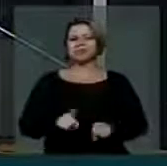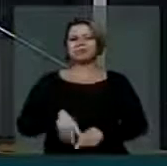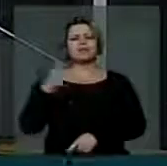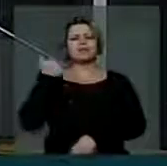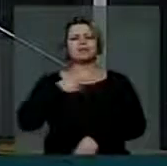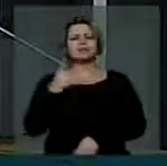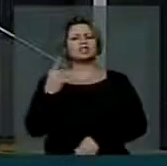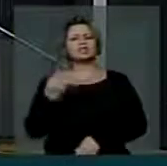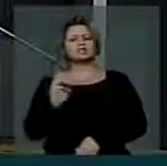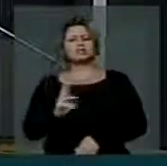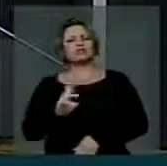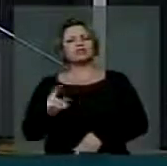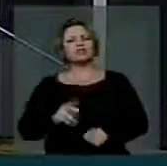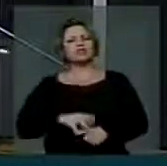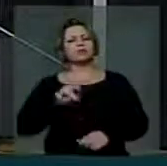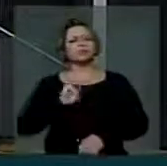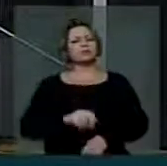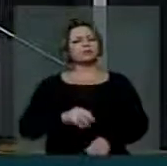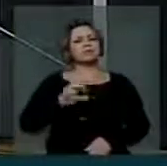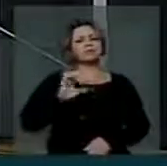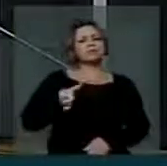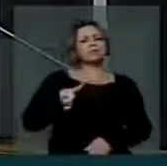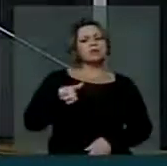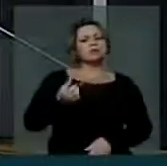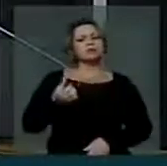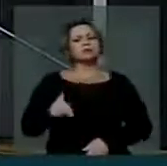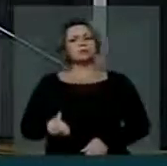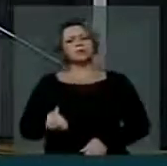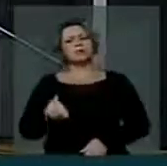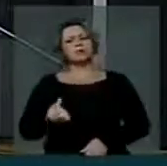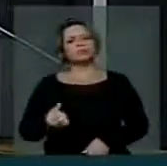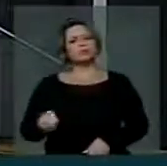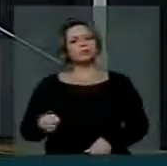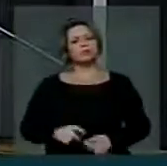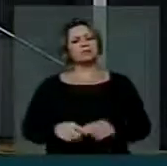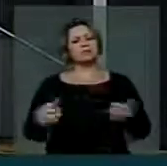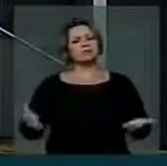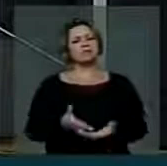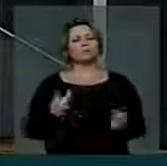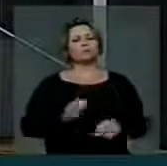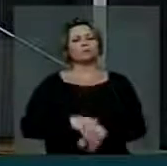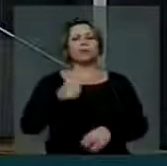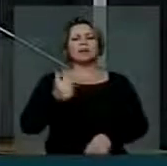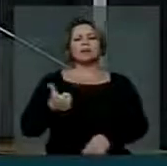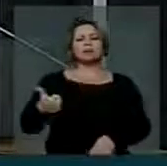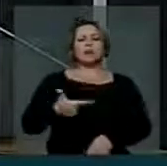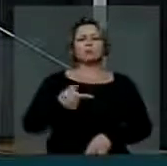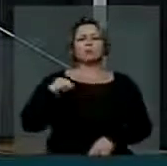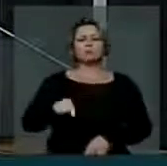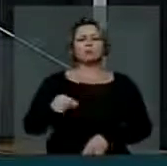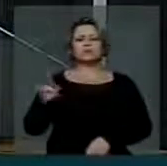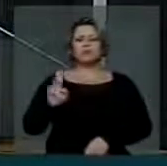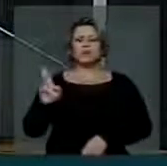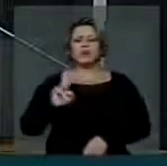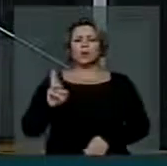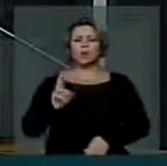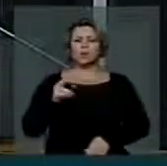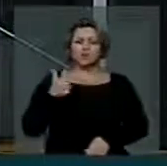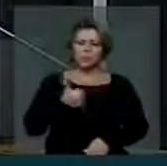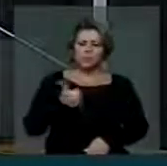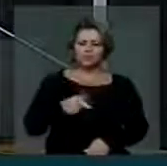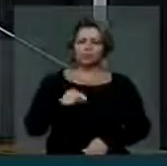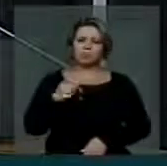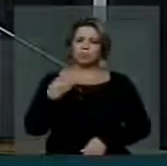período, pulou de 6.600 para mais de 12 mil dólares neste Brasil